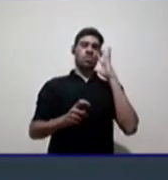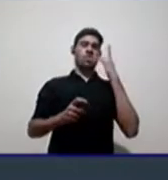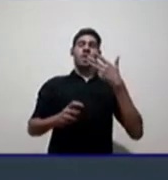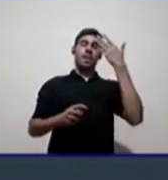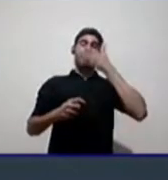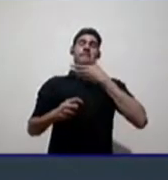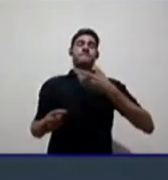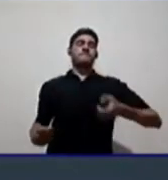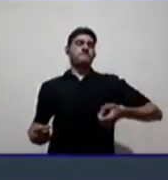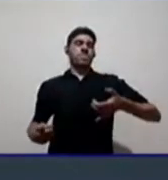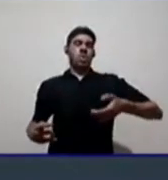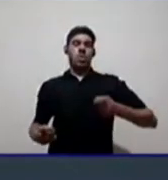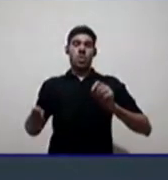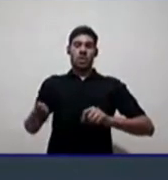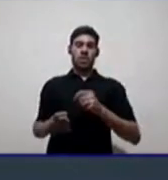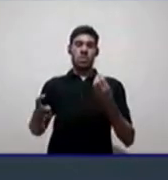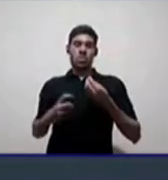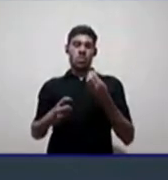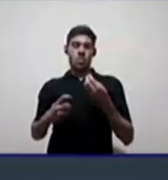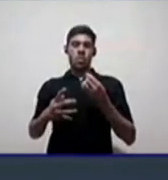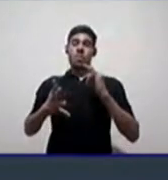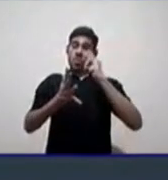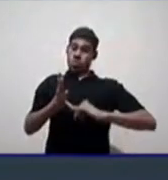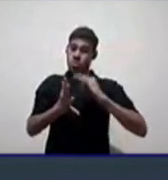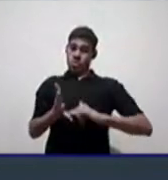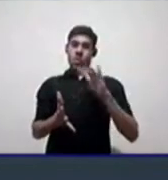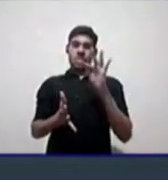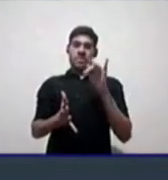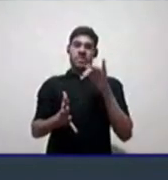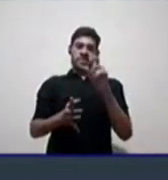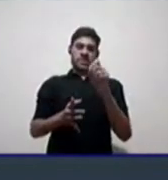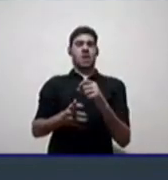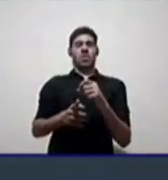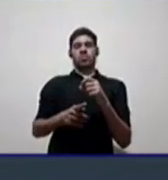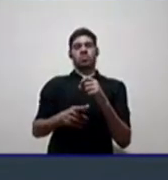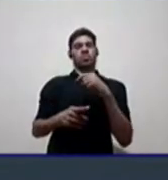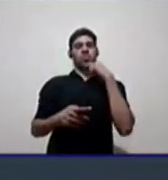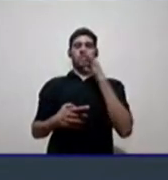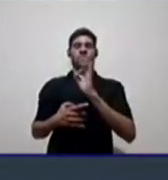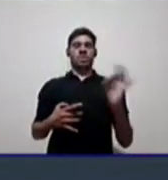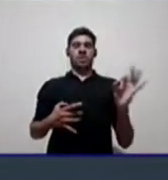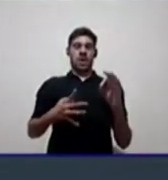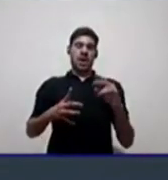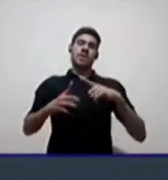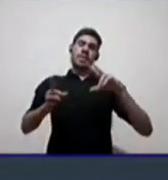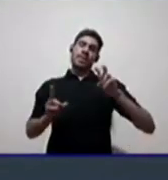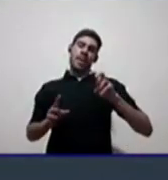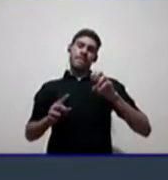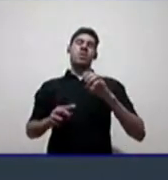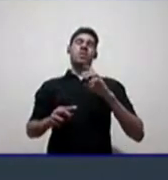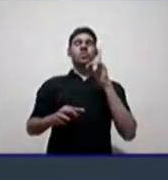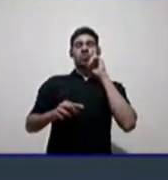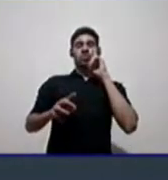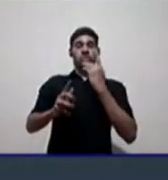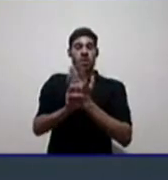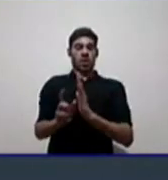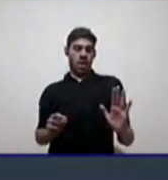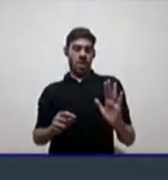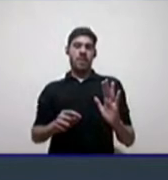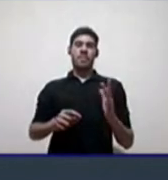de gastos deve ser realizada por meio de documento fiscal idôneo e deve conter, aspas, a data de emissão, a